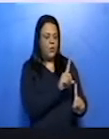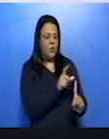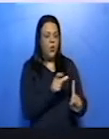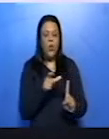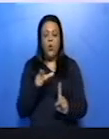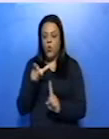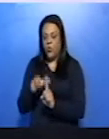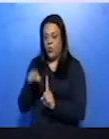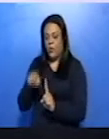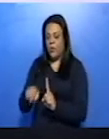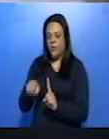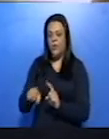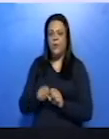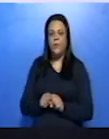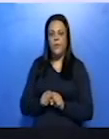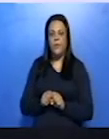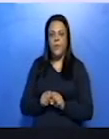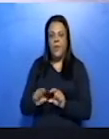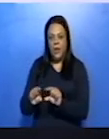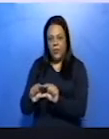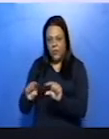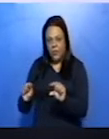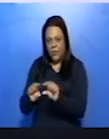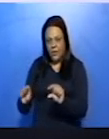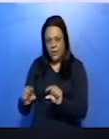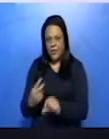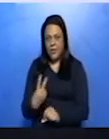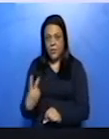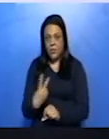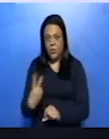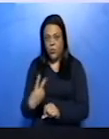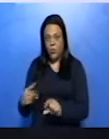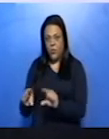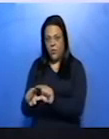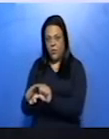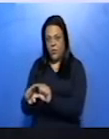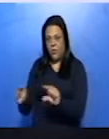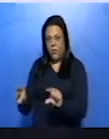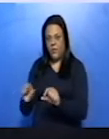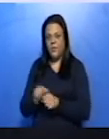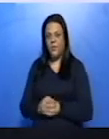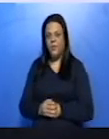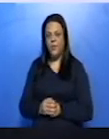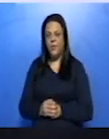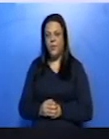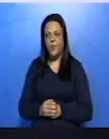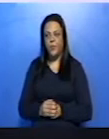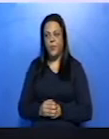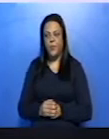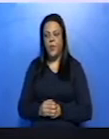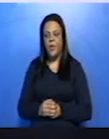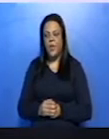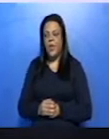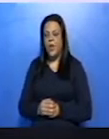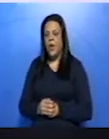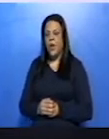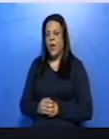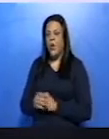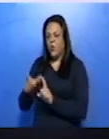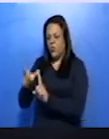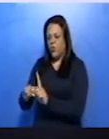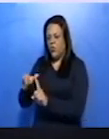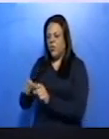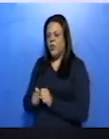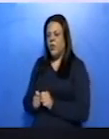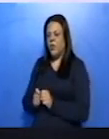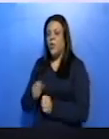subordinada. Então, onde que eu achei o sujeito aqui? É óbvio o quê? Que todos seremos aprovados. Ou